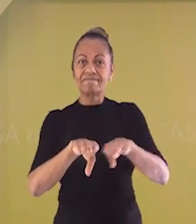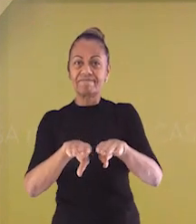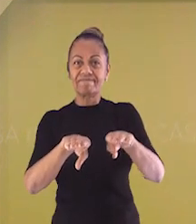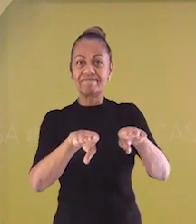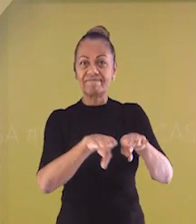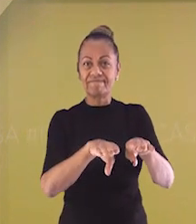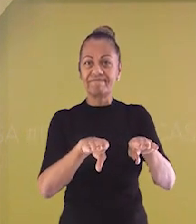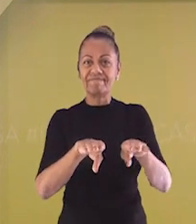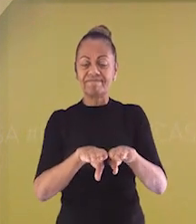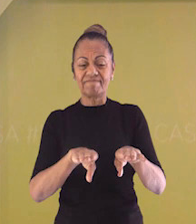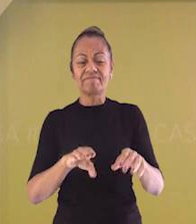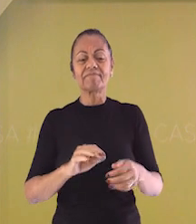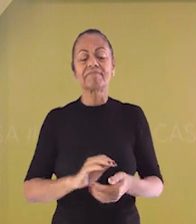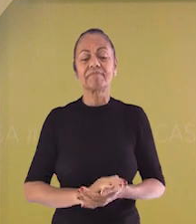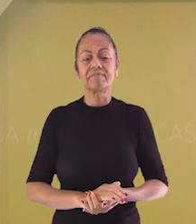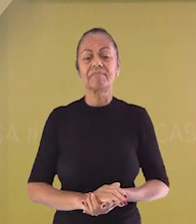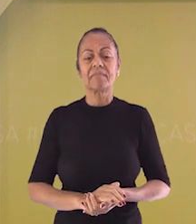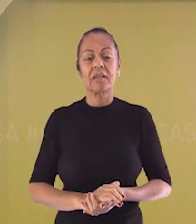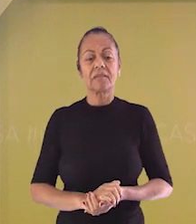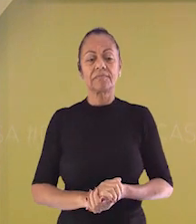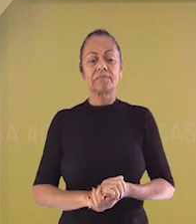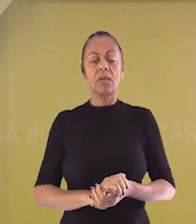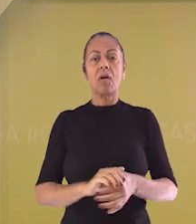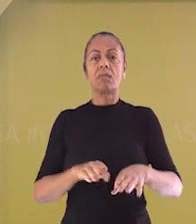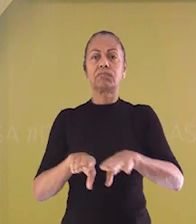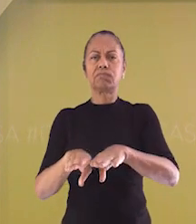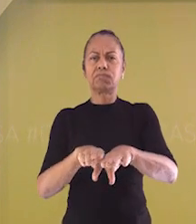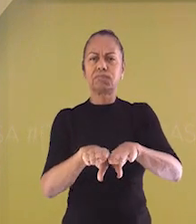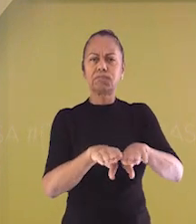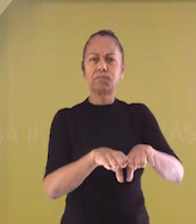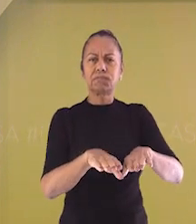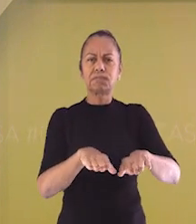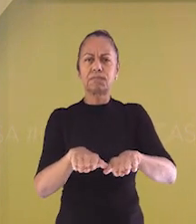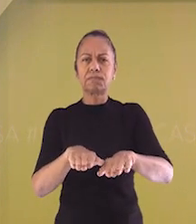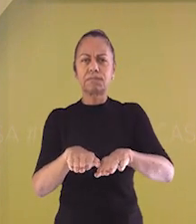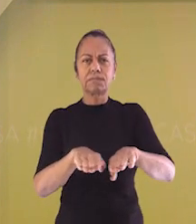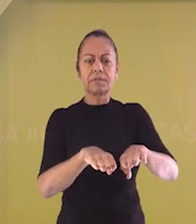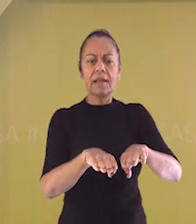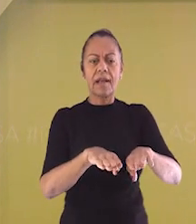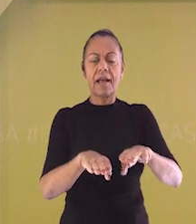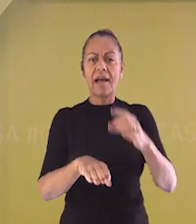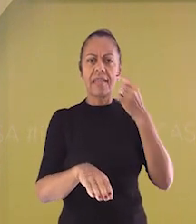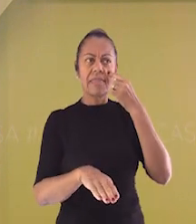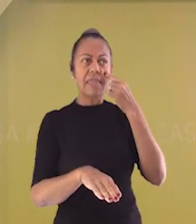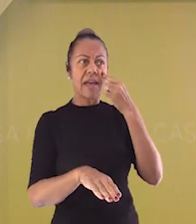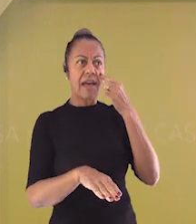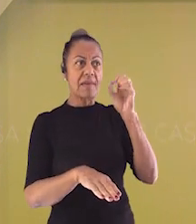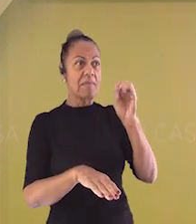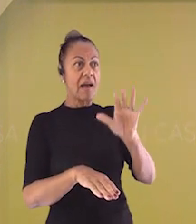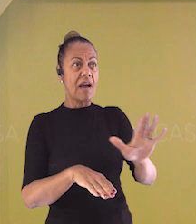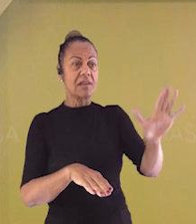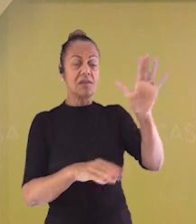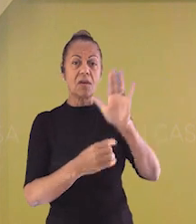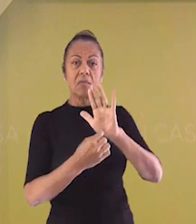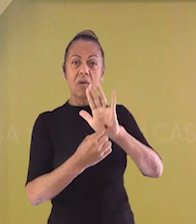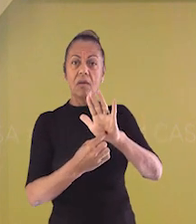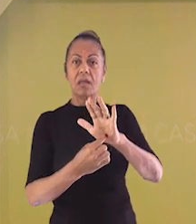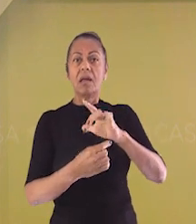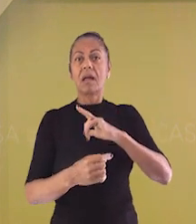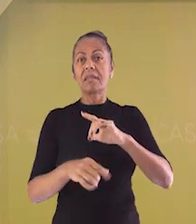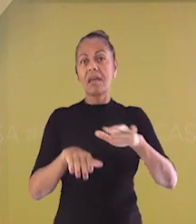formam a crosta terrestre. Vemos como essas placas se movimentam aqui na imagem. Elas podem fazer